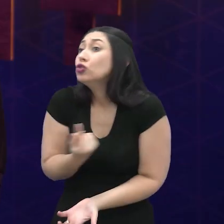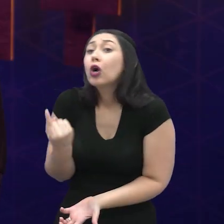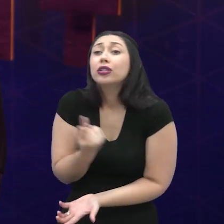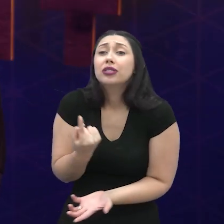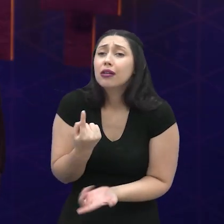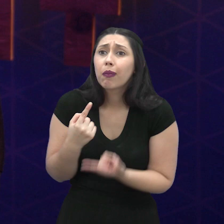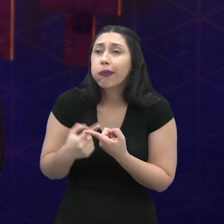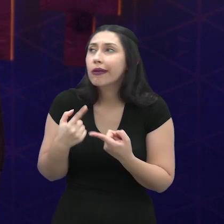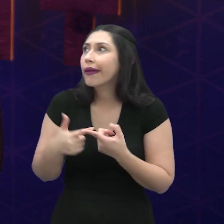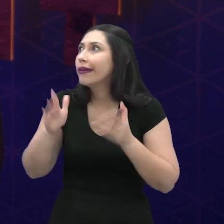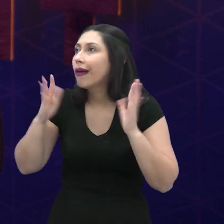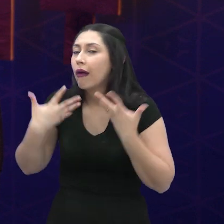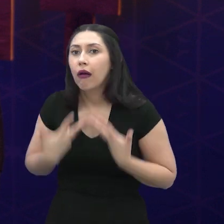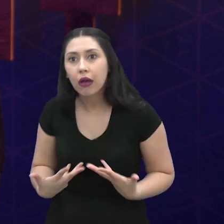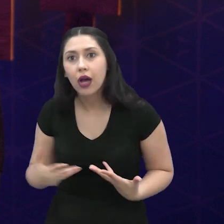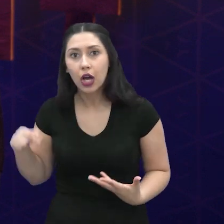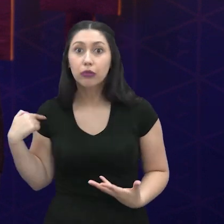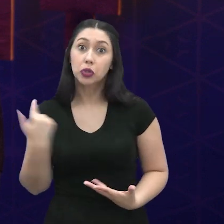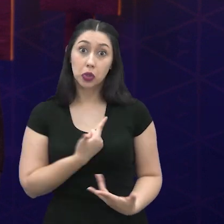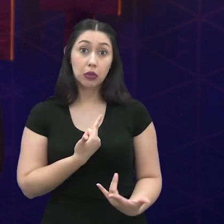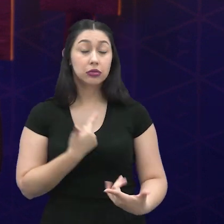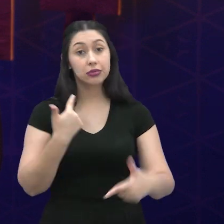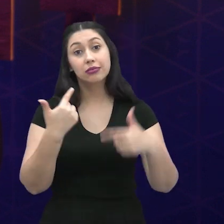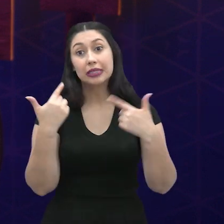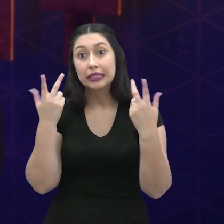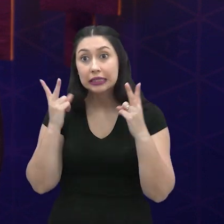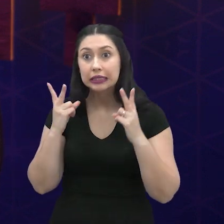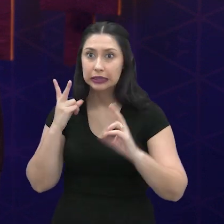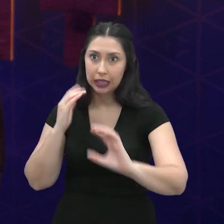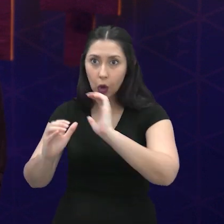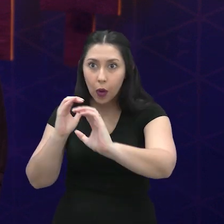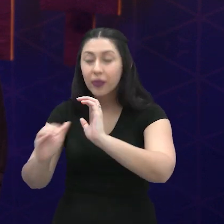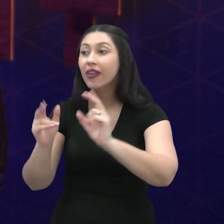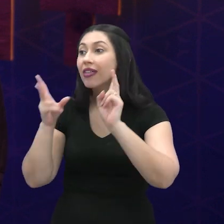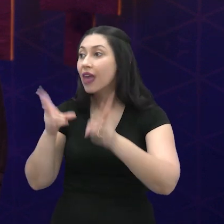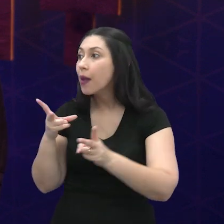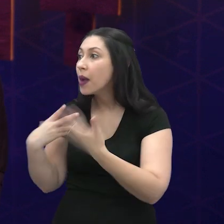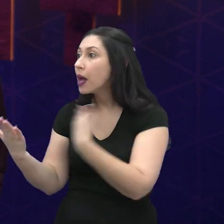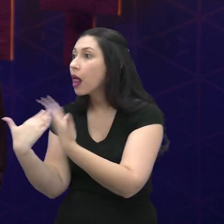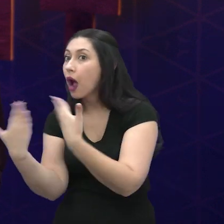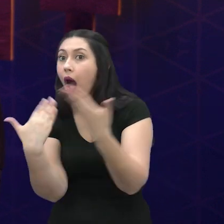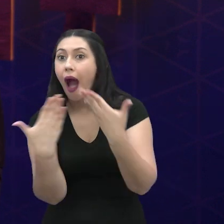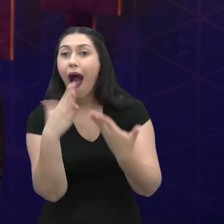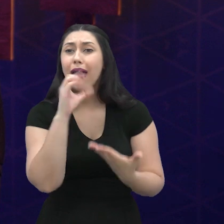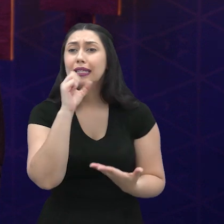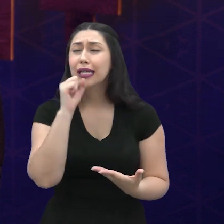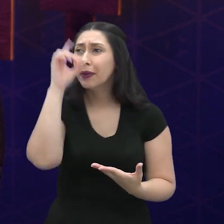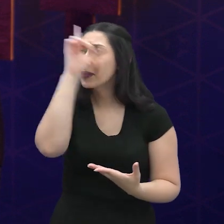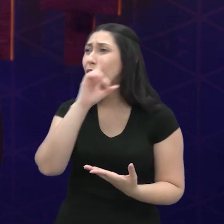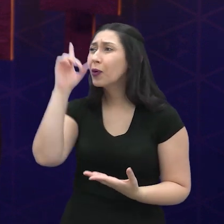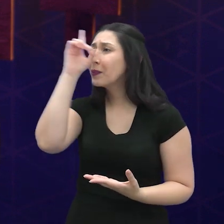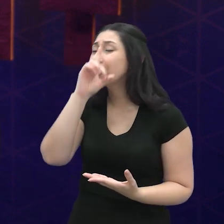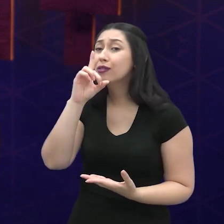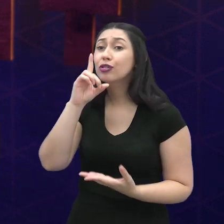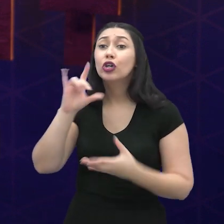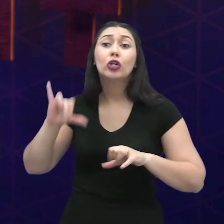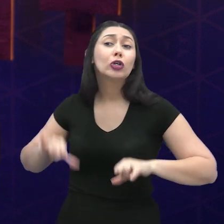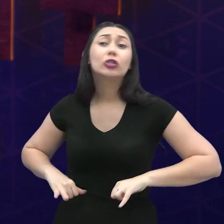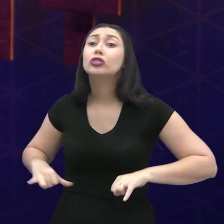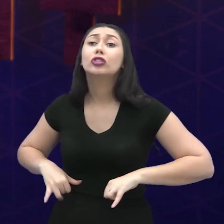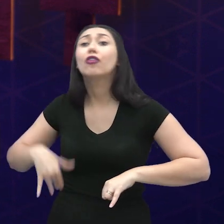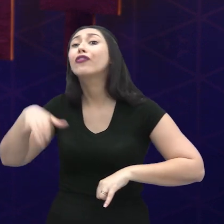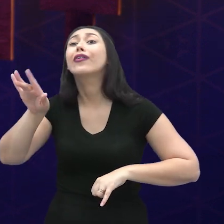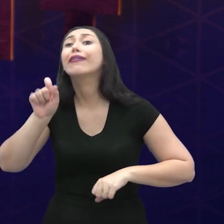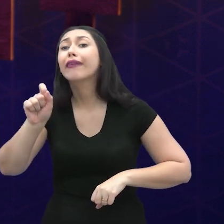ver ninguém, porque eu tô exausto. A gente que trabalha com comunicação, a gente se comunica com gente o dia inteiro. E chega o final de semana, quem